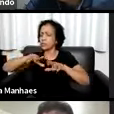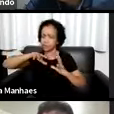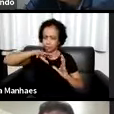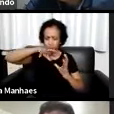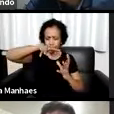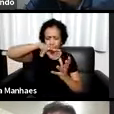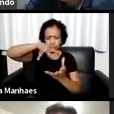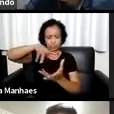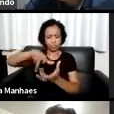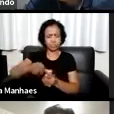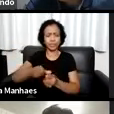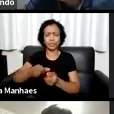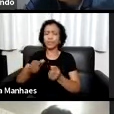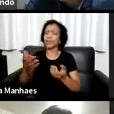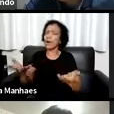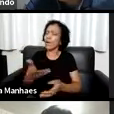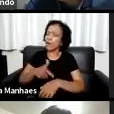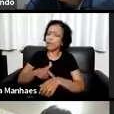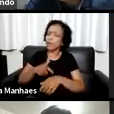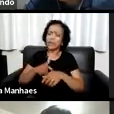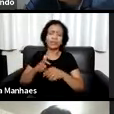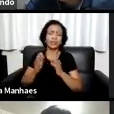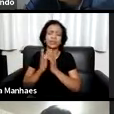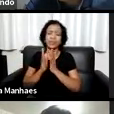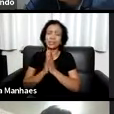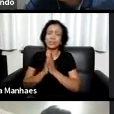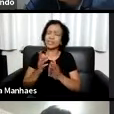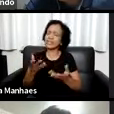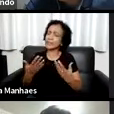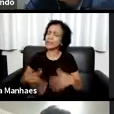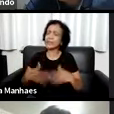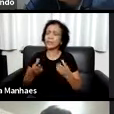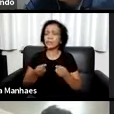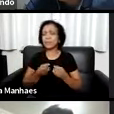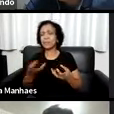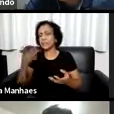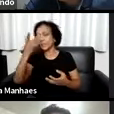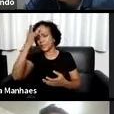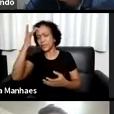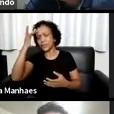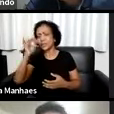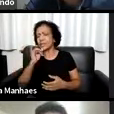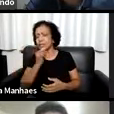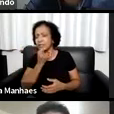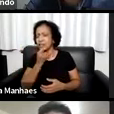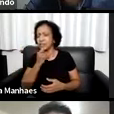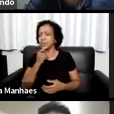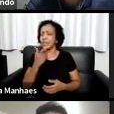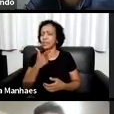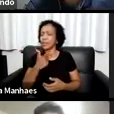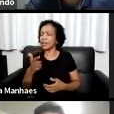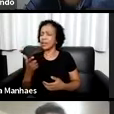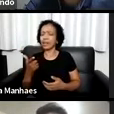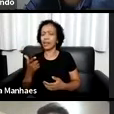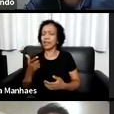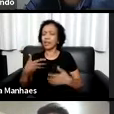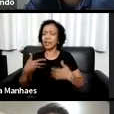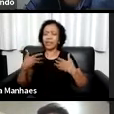por tantas pessoas que estão privadas, Senhor, do isolamento, não podem